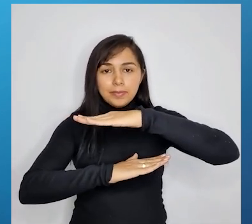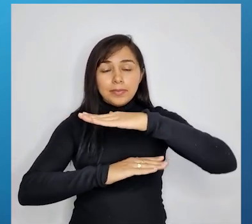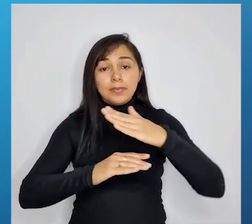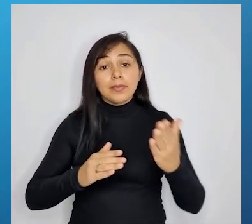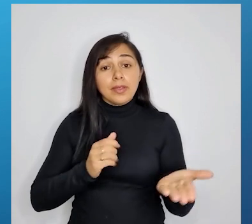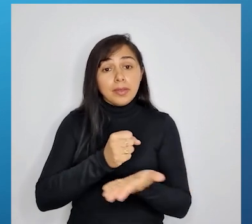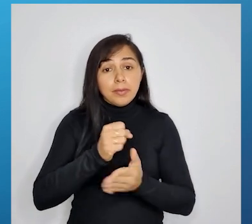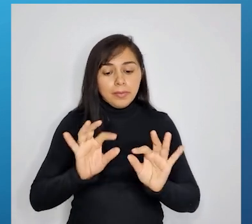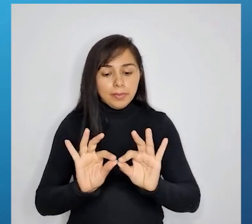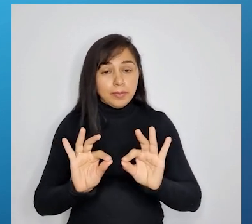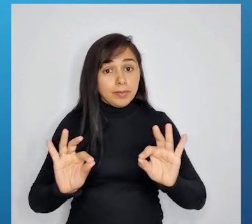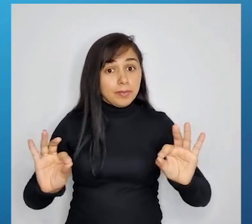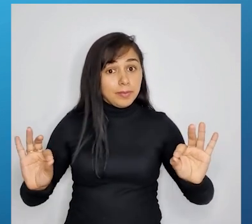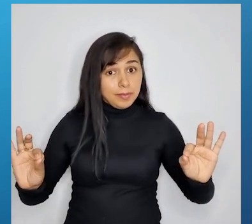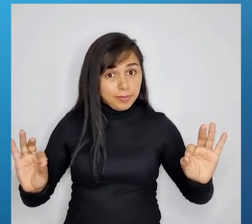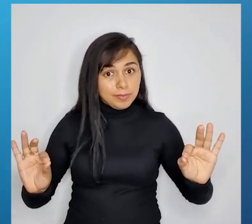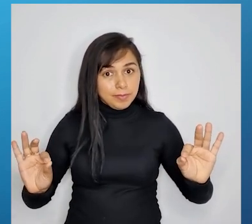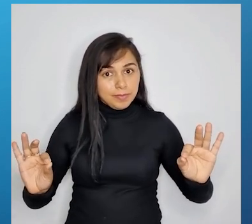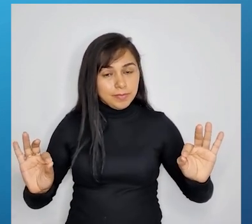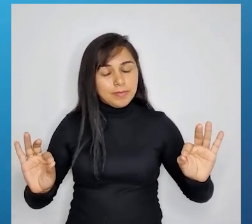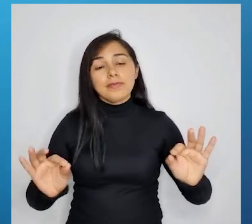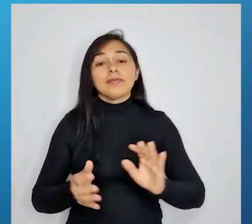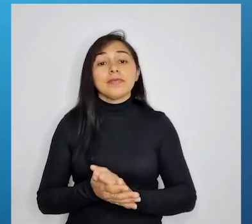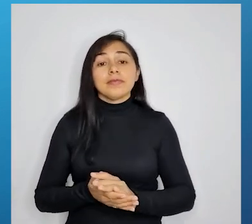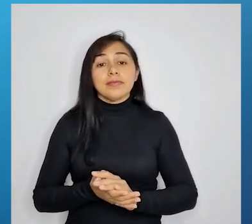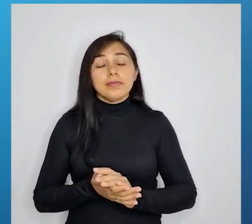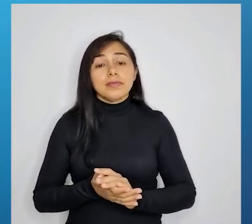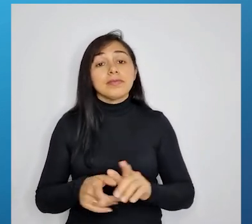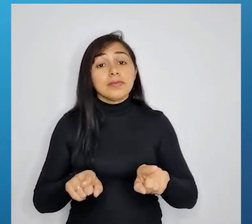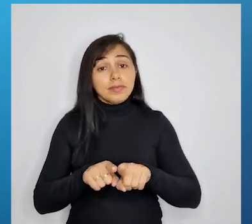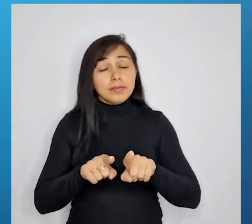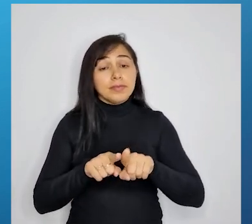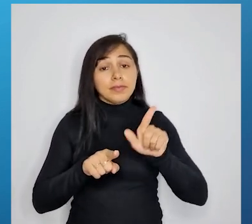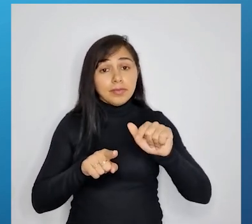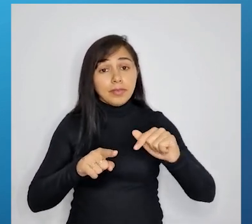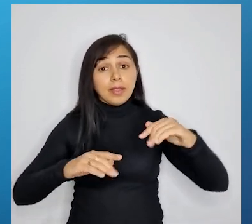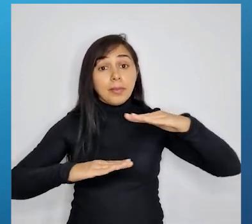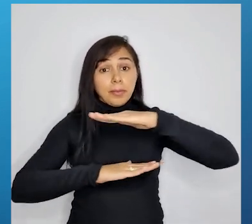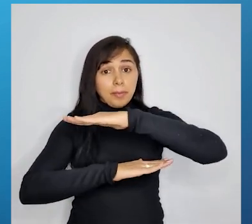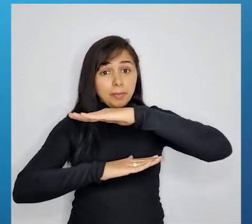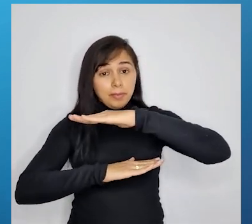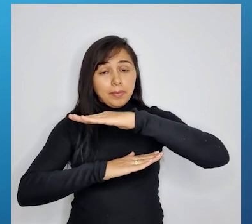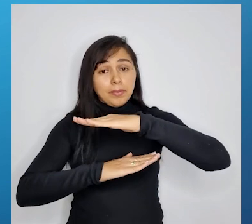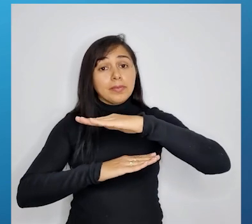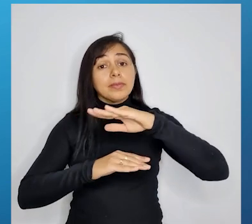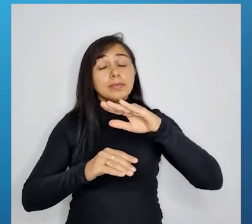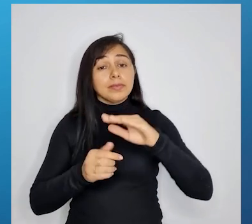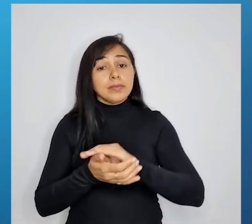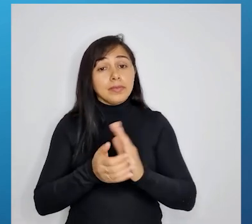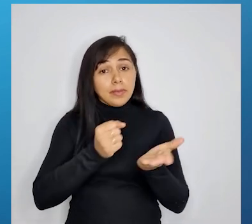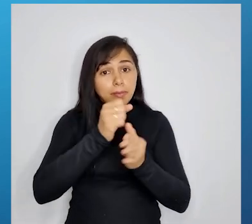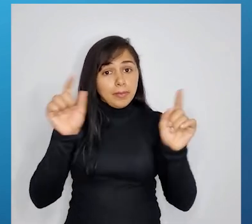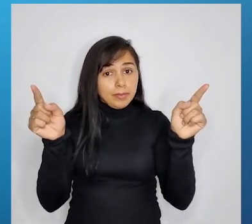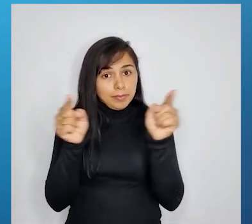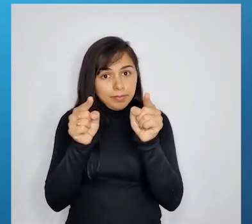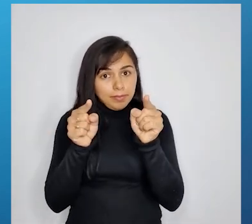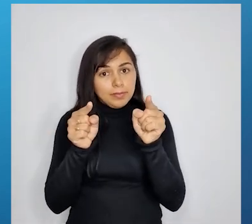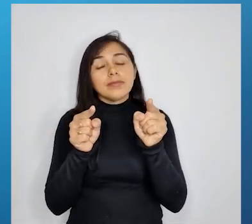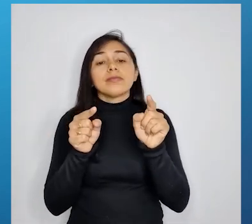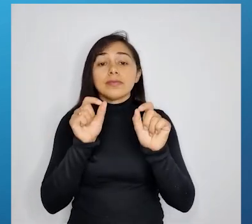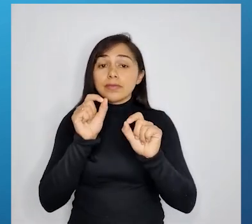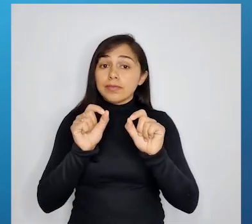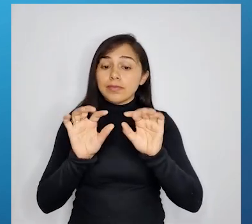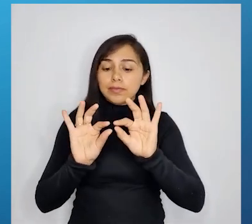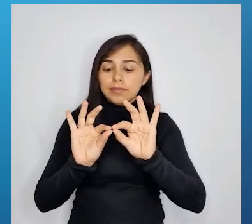M e N, que é essa linha aqui, ó, ela é paralela à base menor. beleza? E aí é a base média de